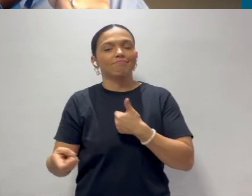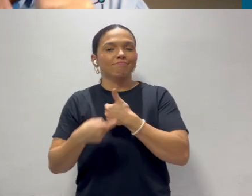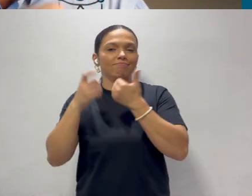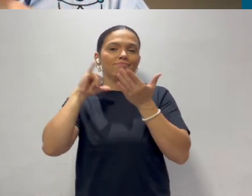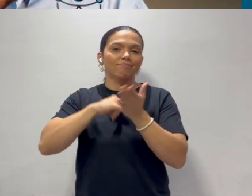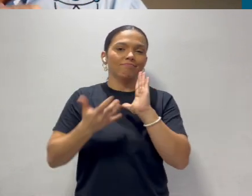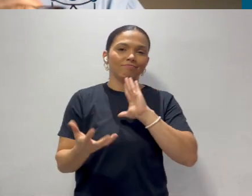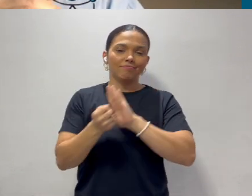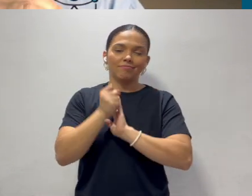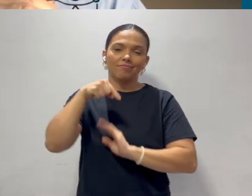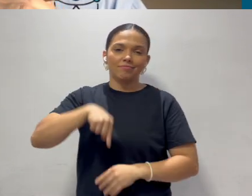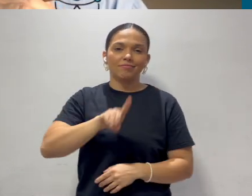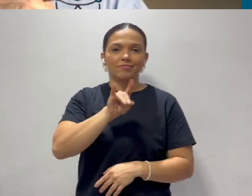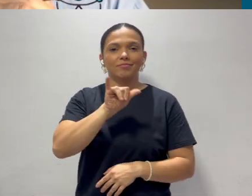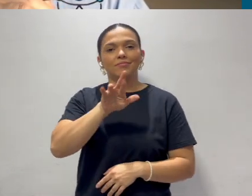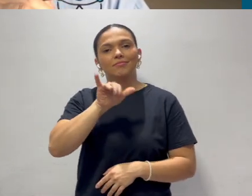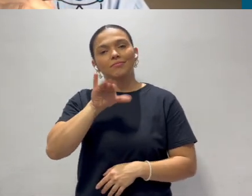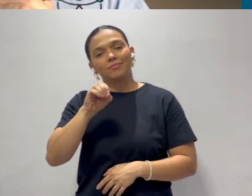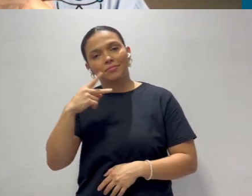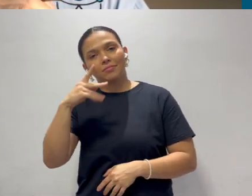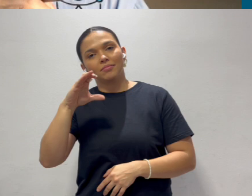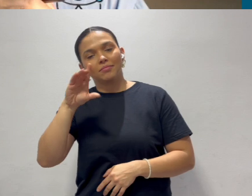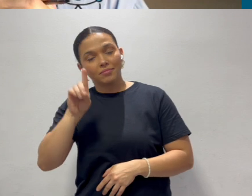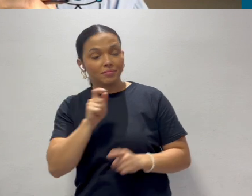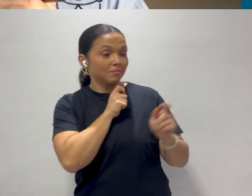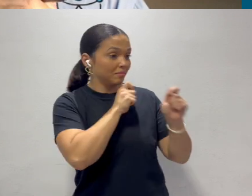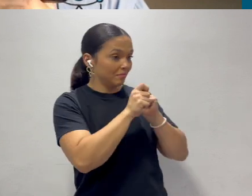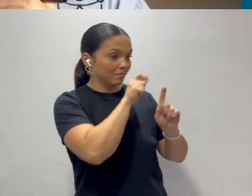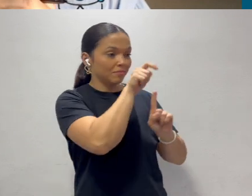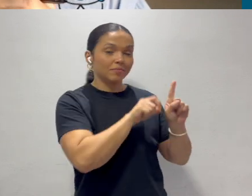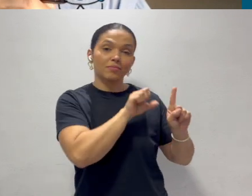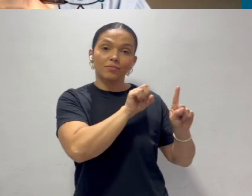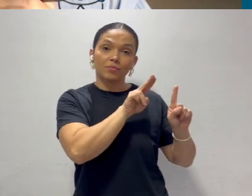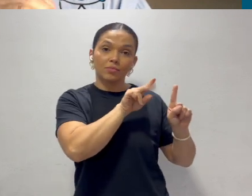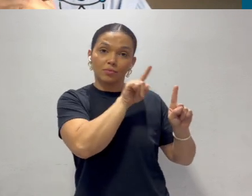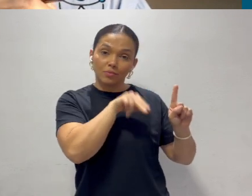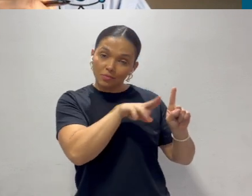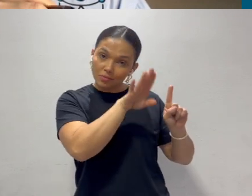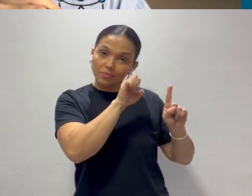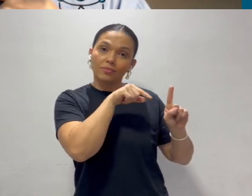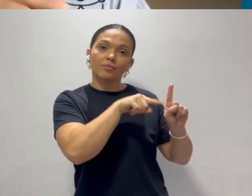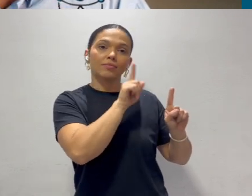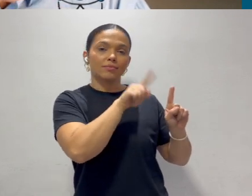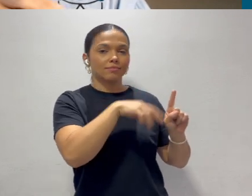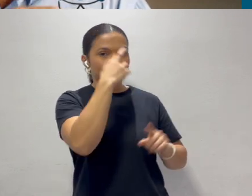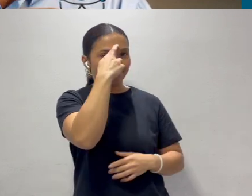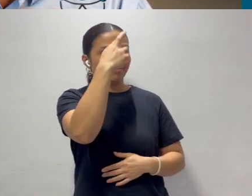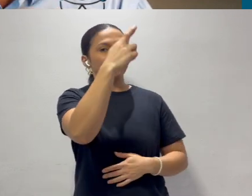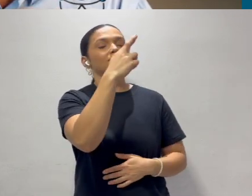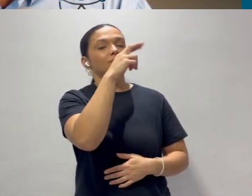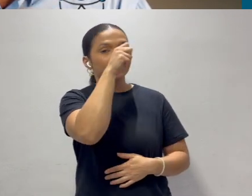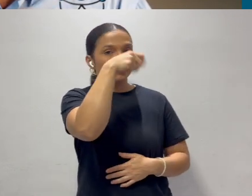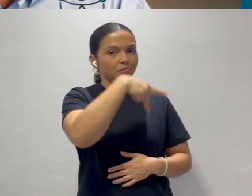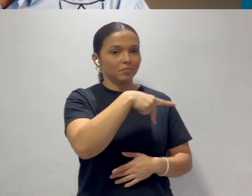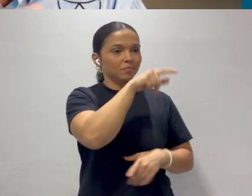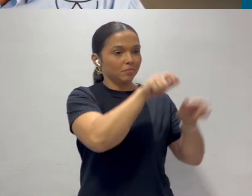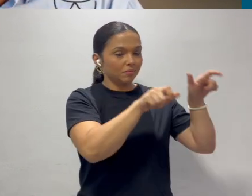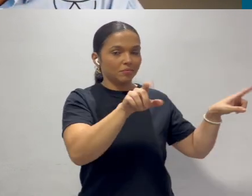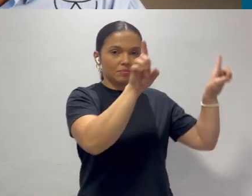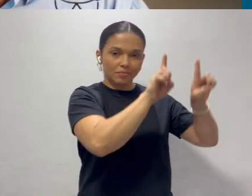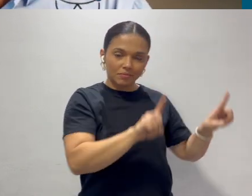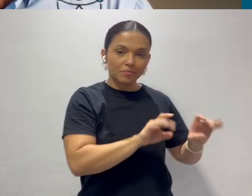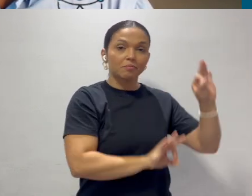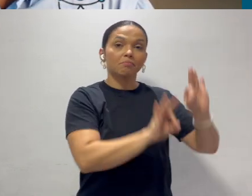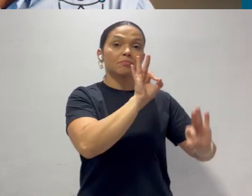PCD. Estamos entrevistando a Suzane Maia, CEO da Aposenta PCD, que preparou um site